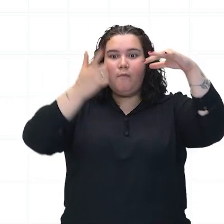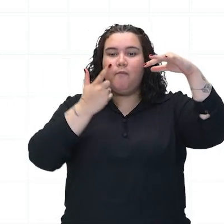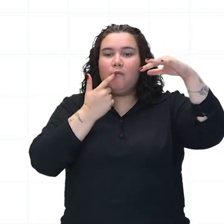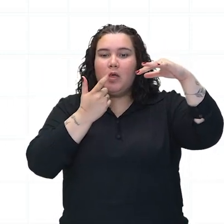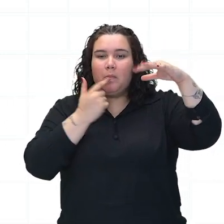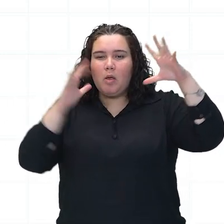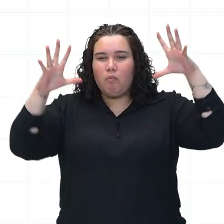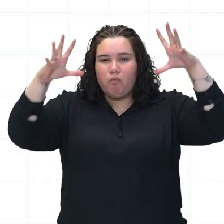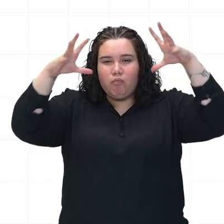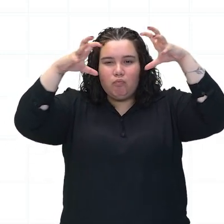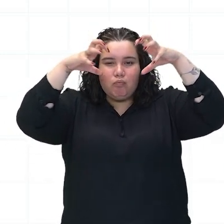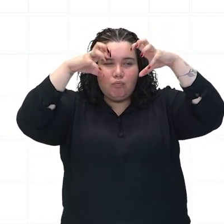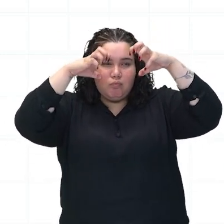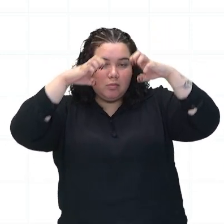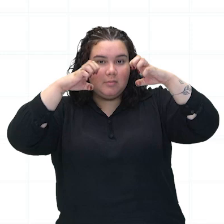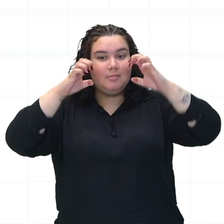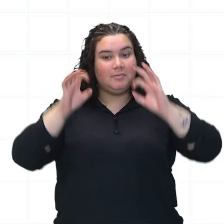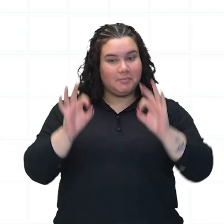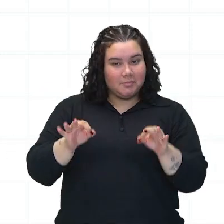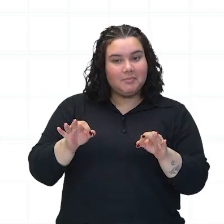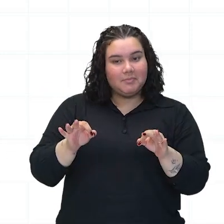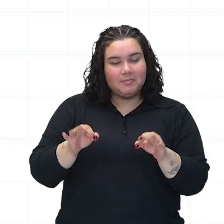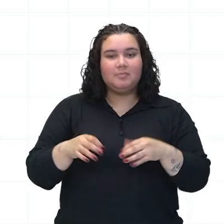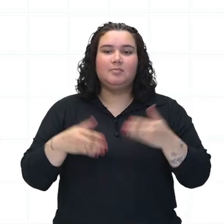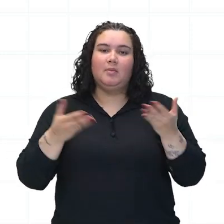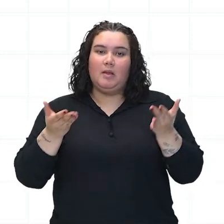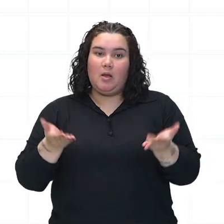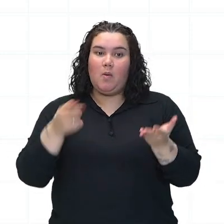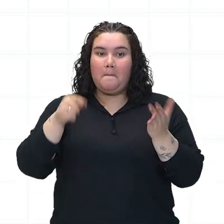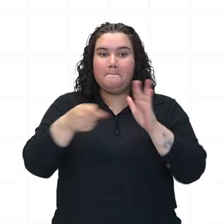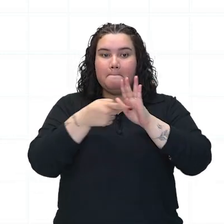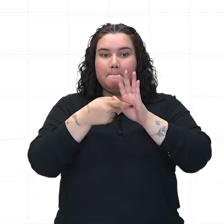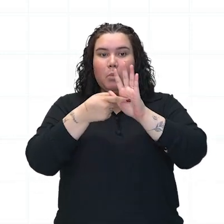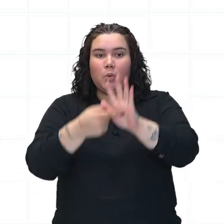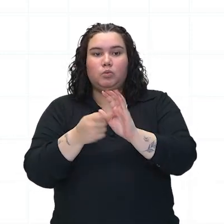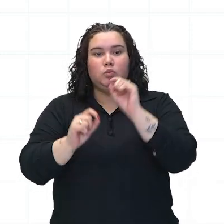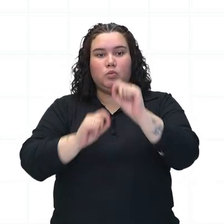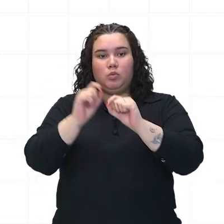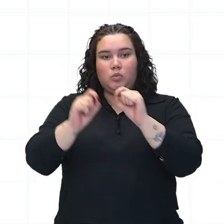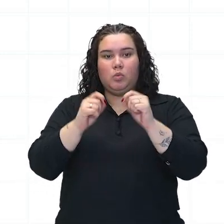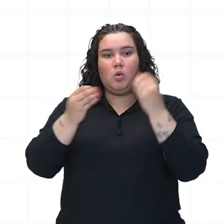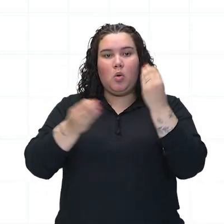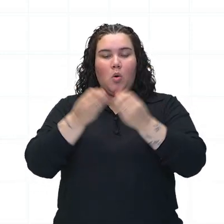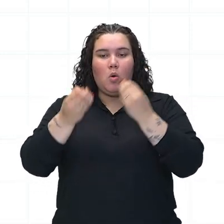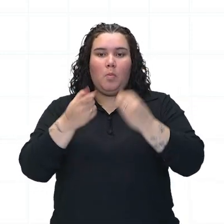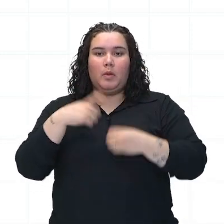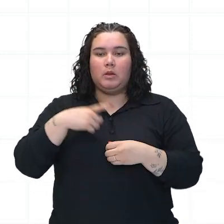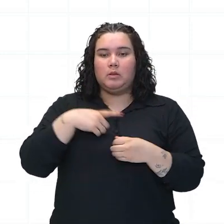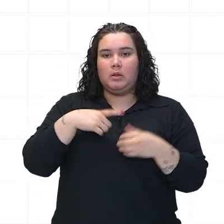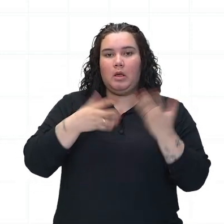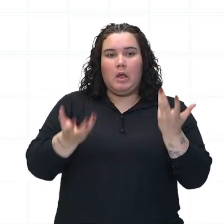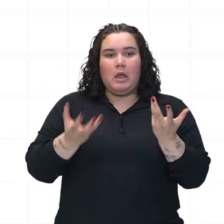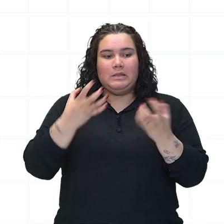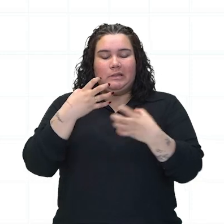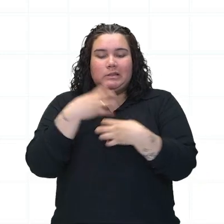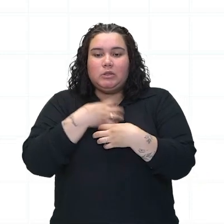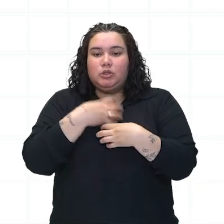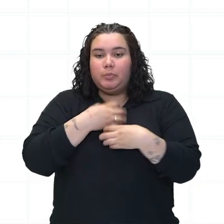uma iluminação mais avermelhada. Então, isso traz ali a questão da expansão, da